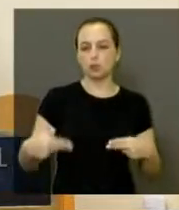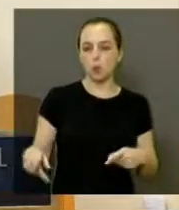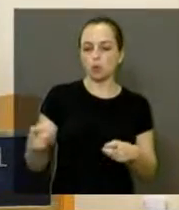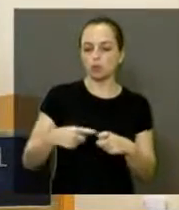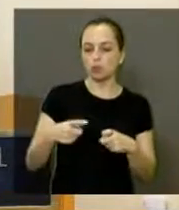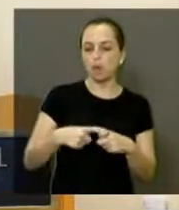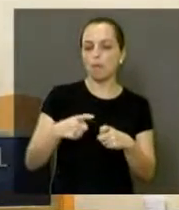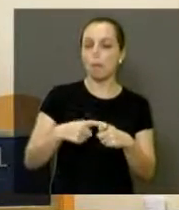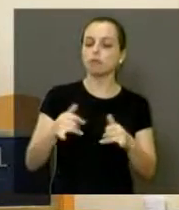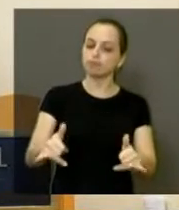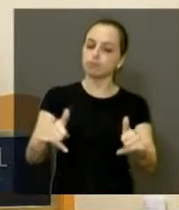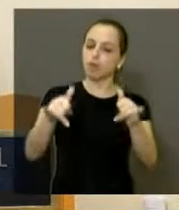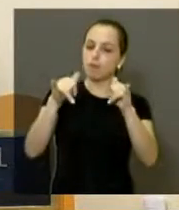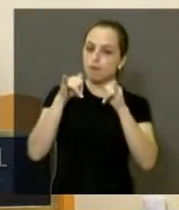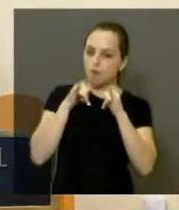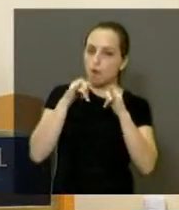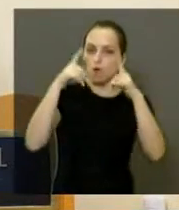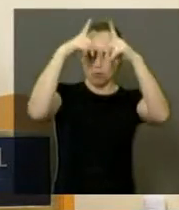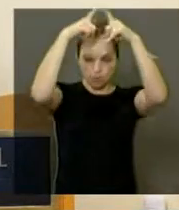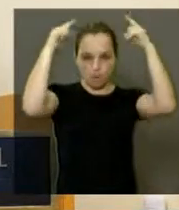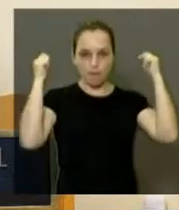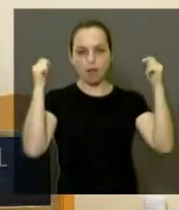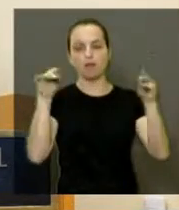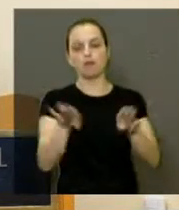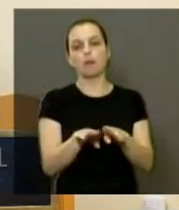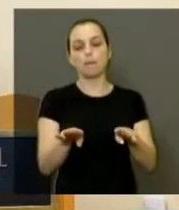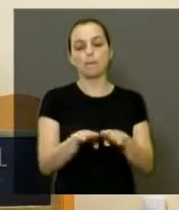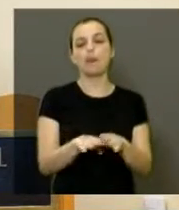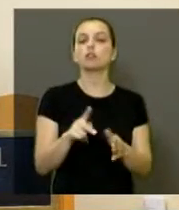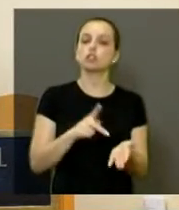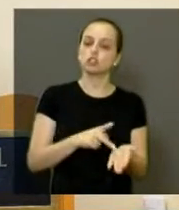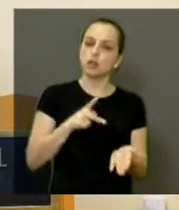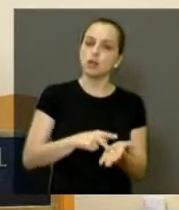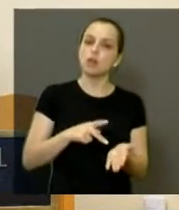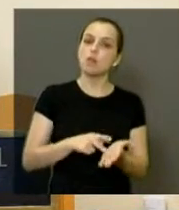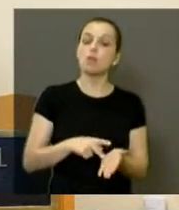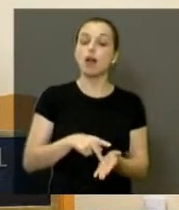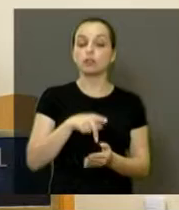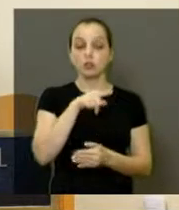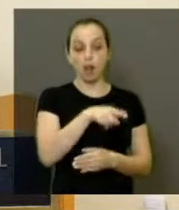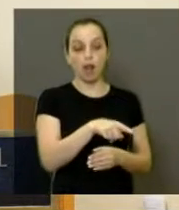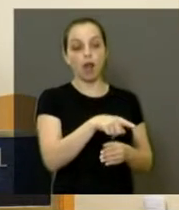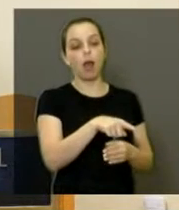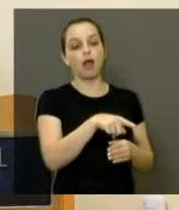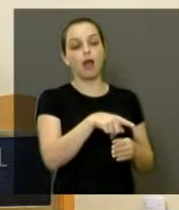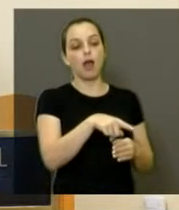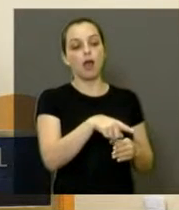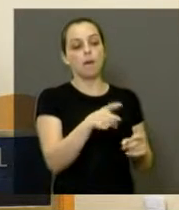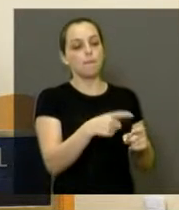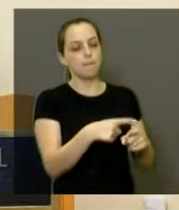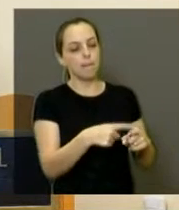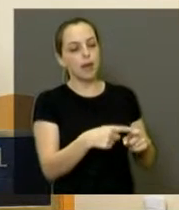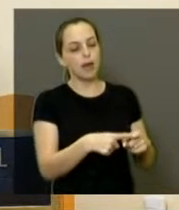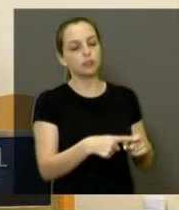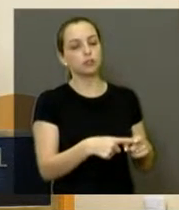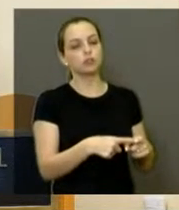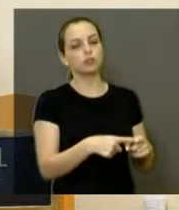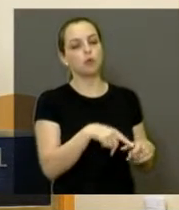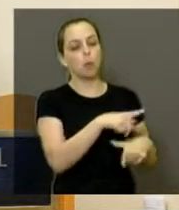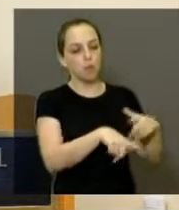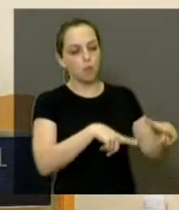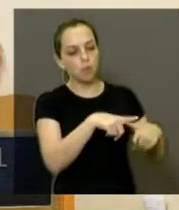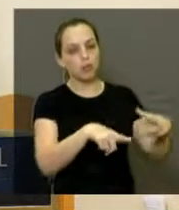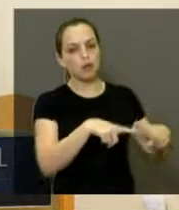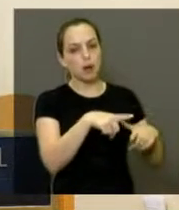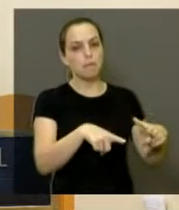vai informar, a enfermagem vai informar. Então, realmente, a gente procura lá fazer uma medicina, tanto por parte da